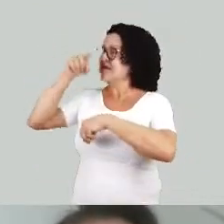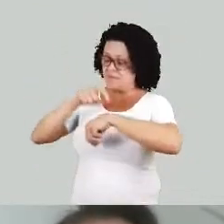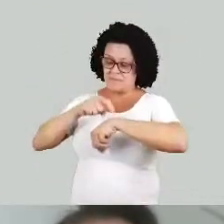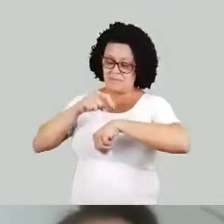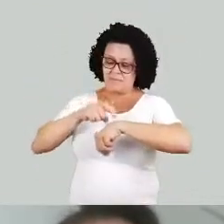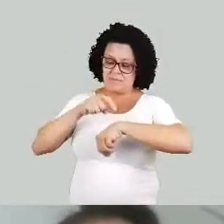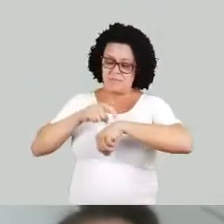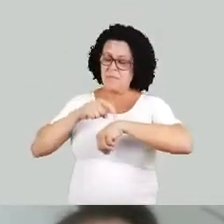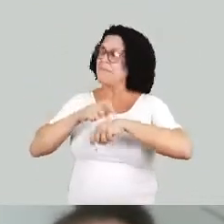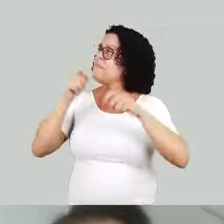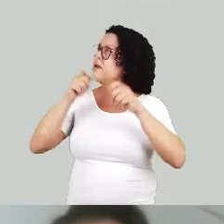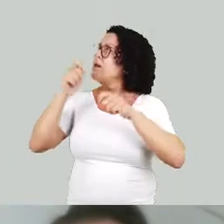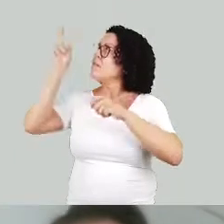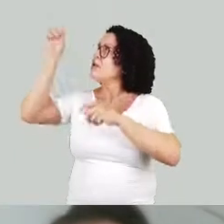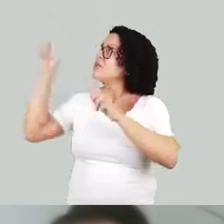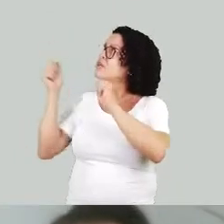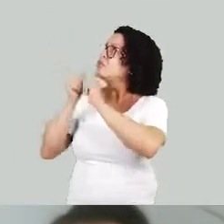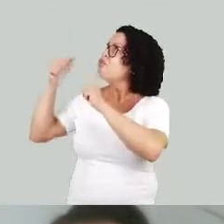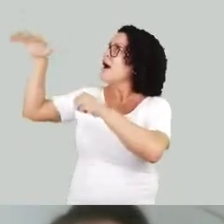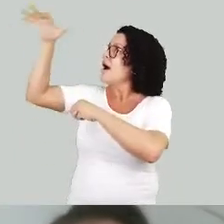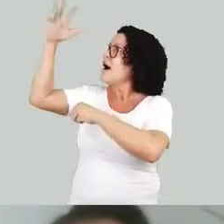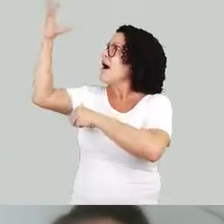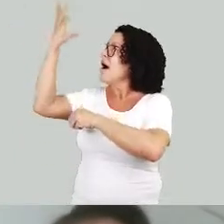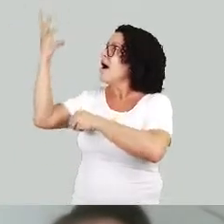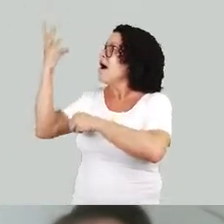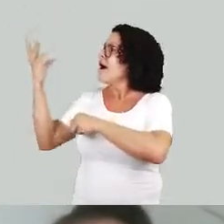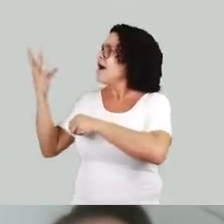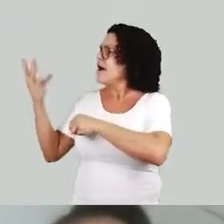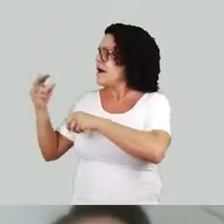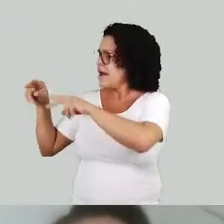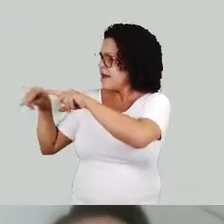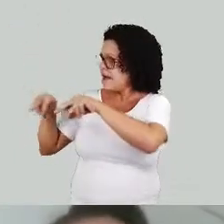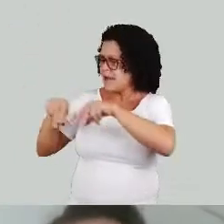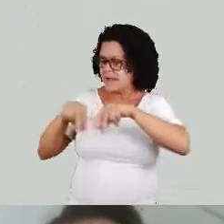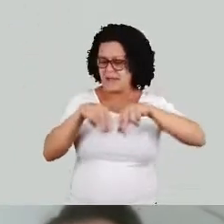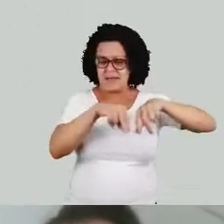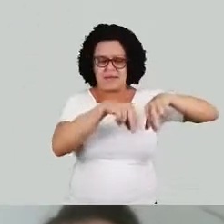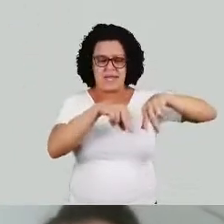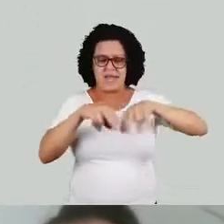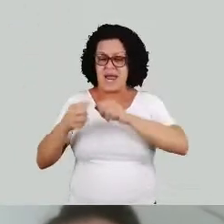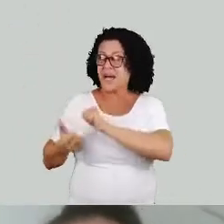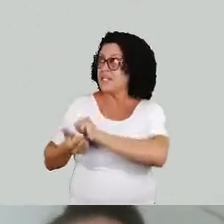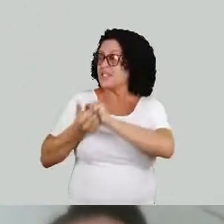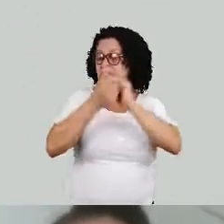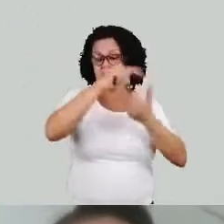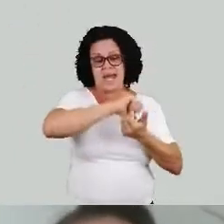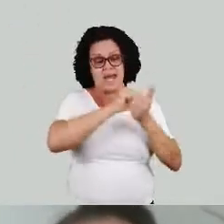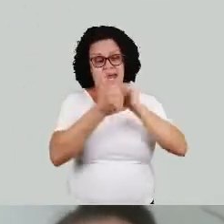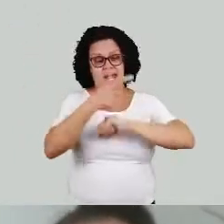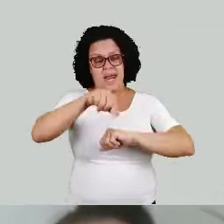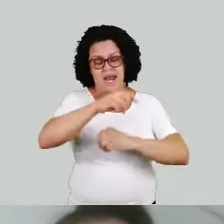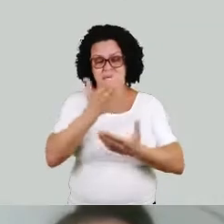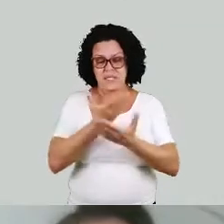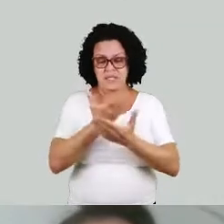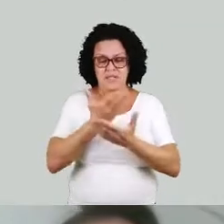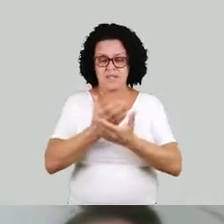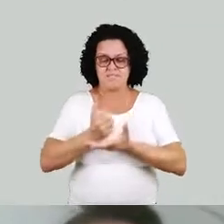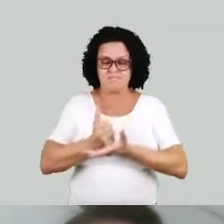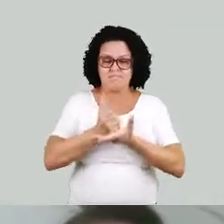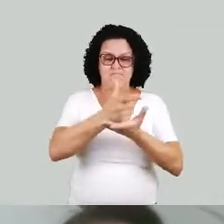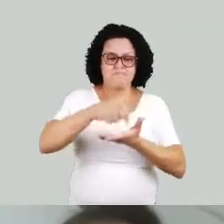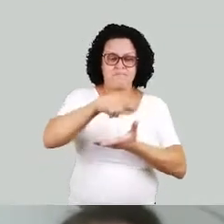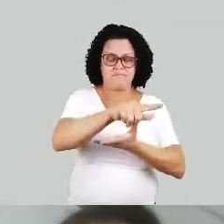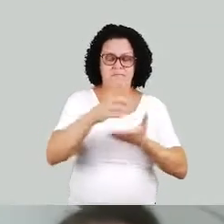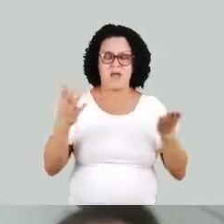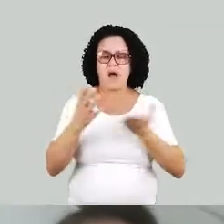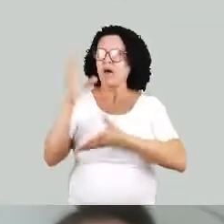momento para que venha juntamente com seus benfeitores espirituais nos auxiliar em mais um estudo,